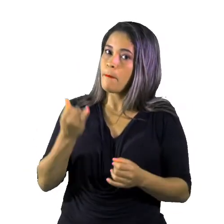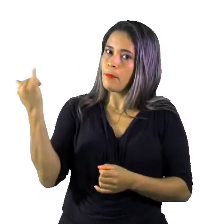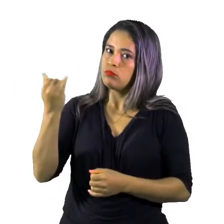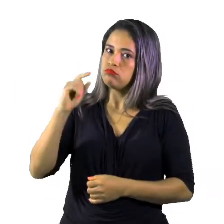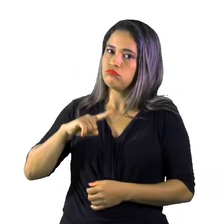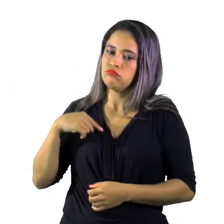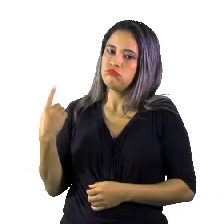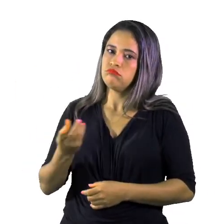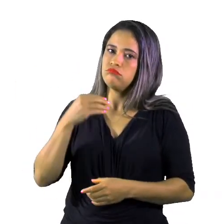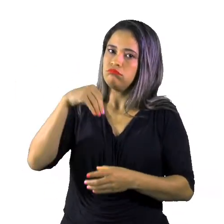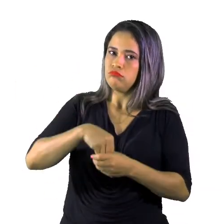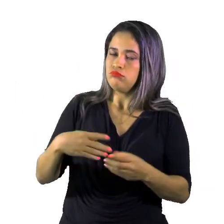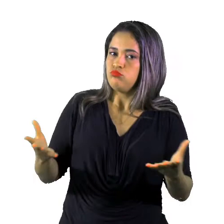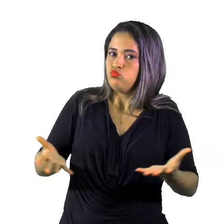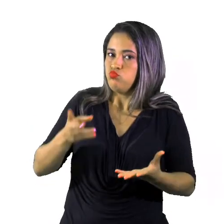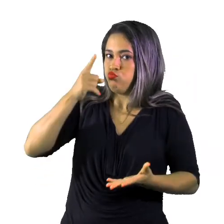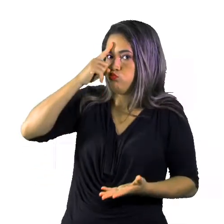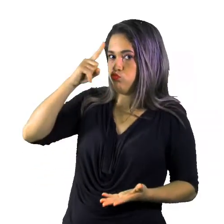tá, pessoal?